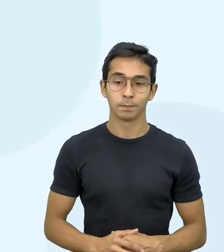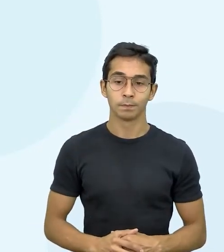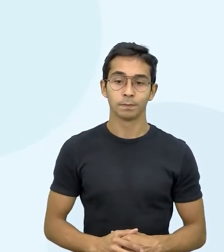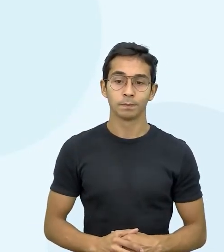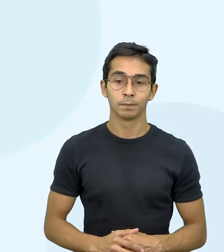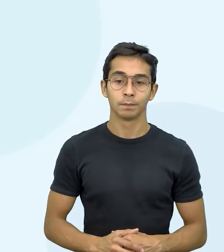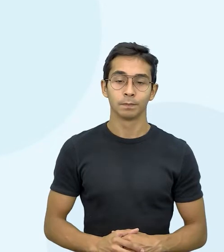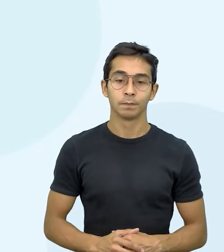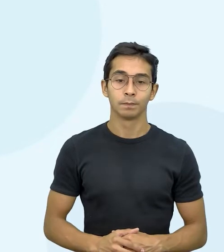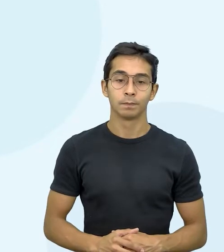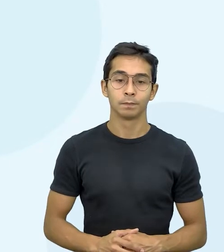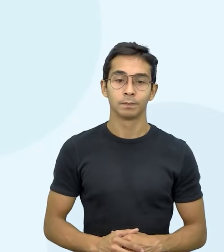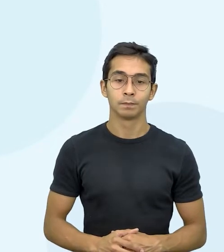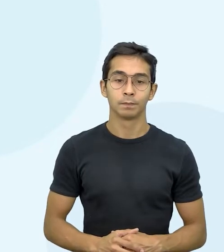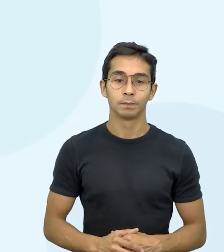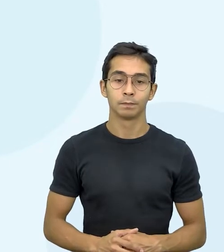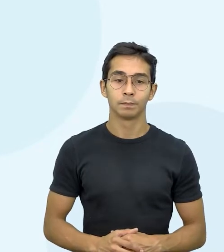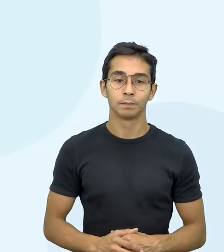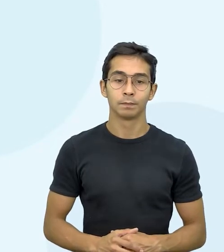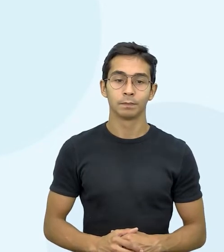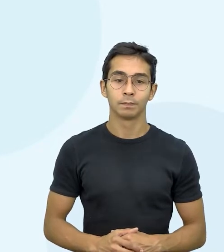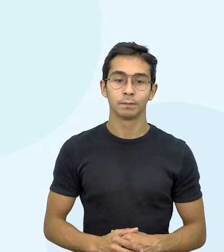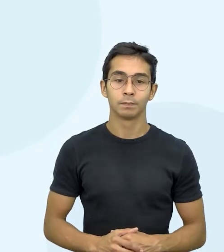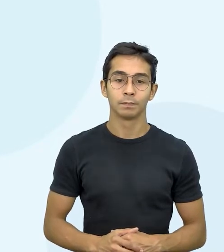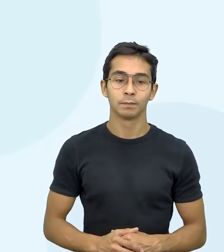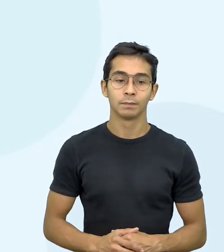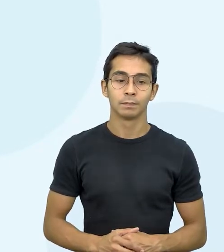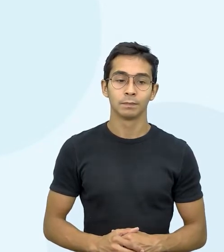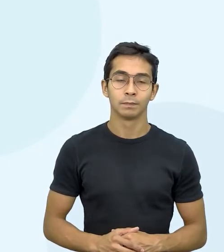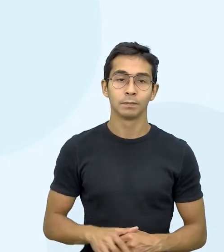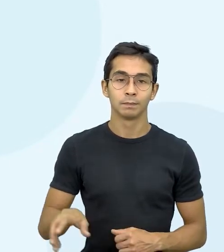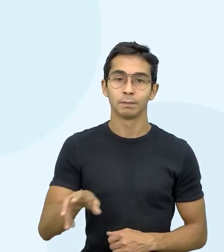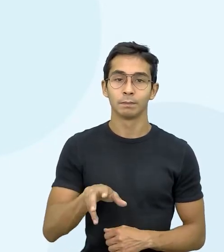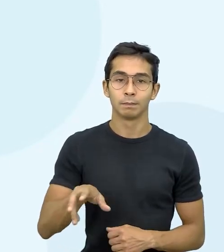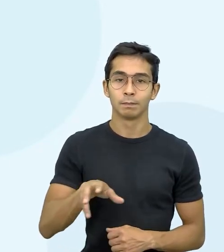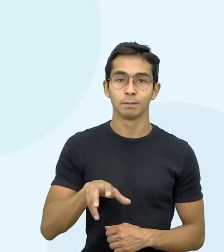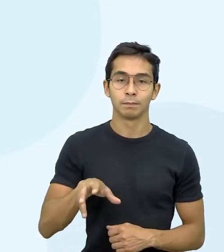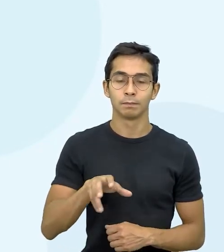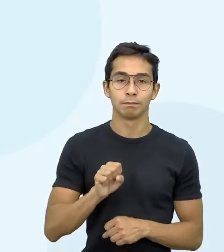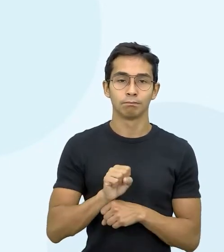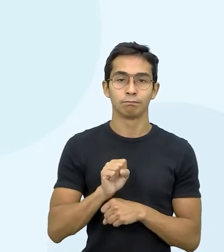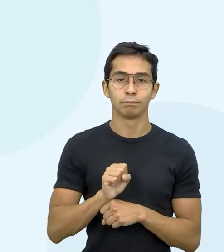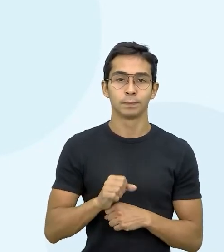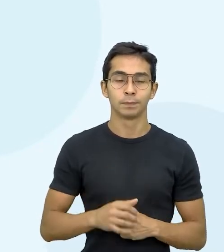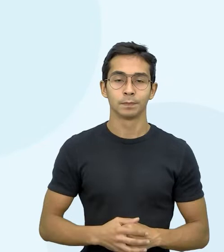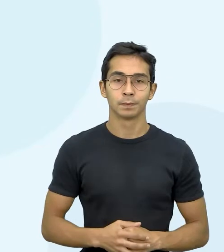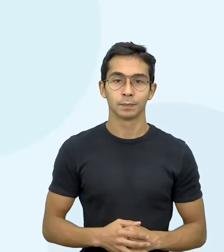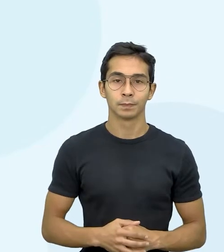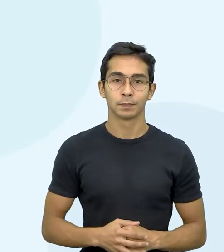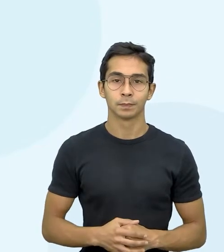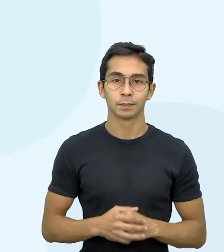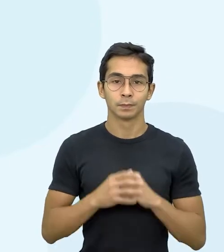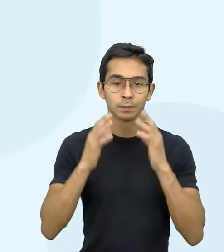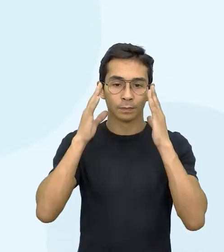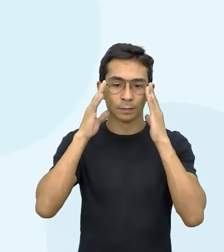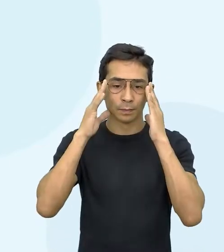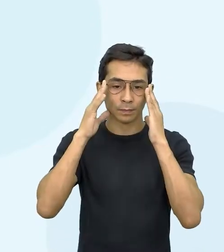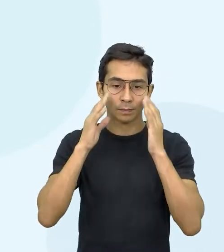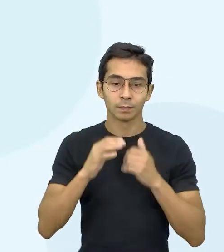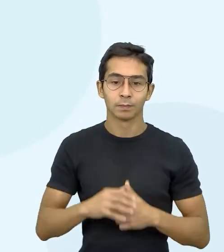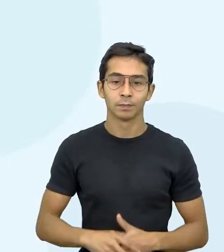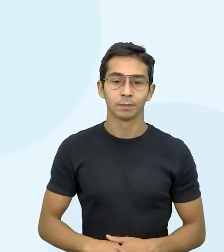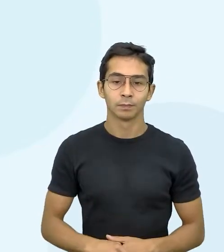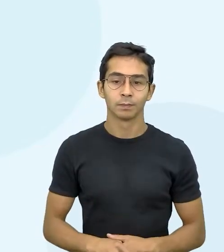um, não tá, precisa de funcionar aqui, ó, certo? Nós vamos ver aqui o estado físico,